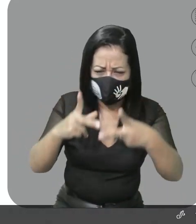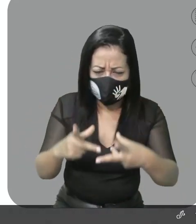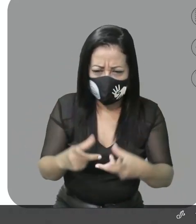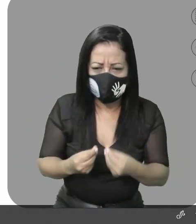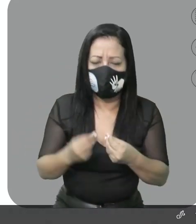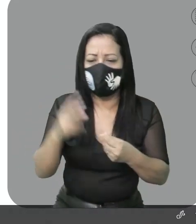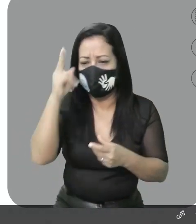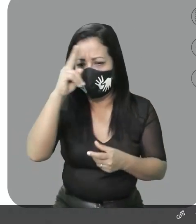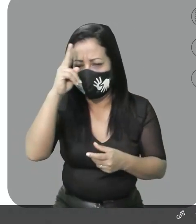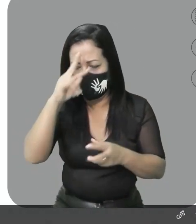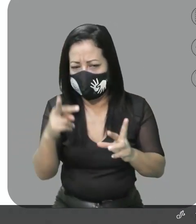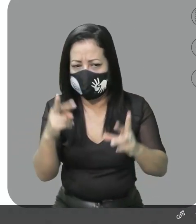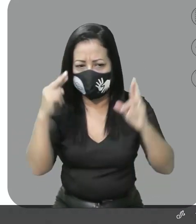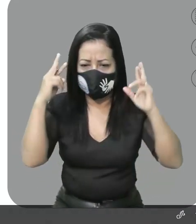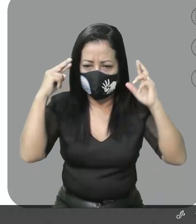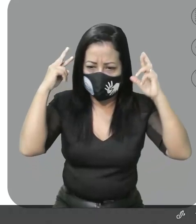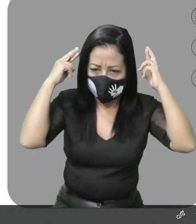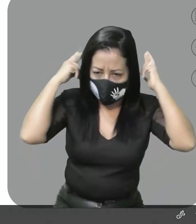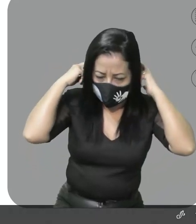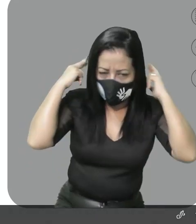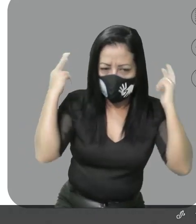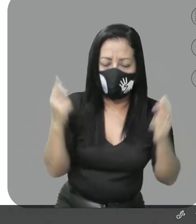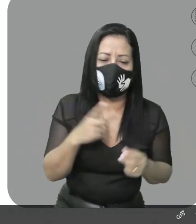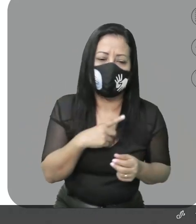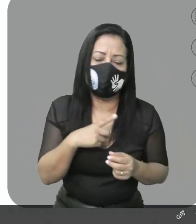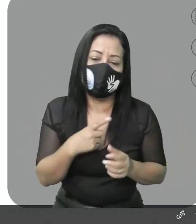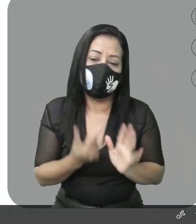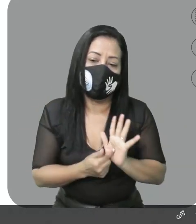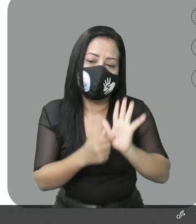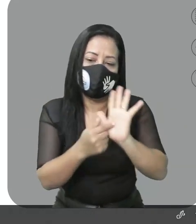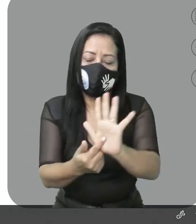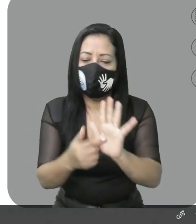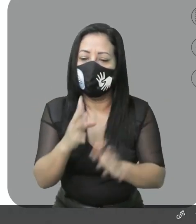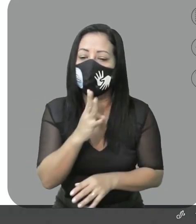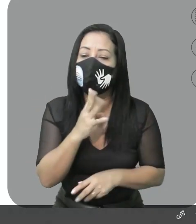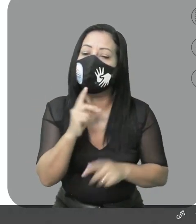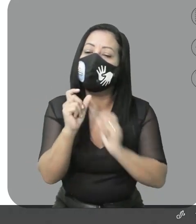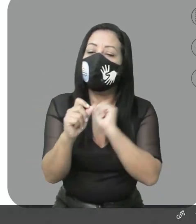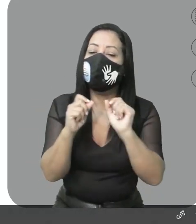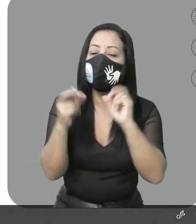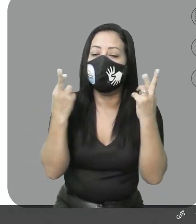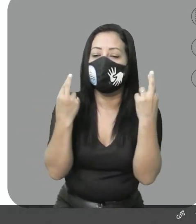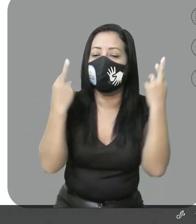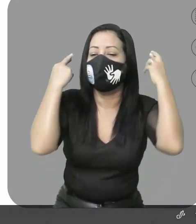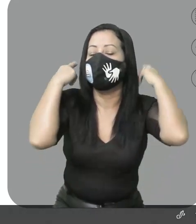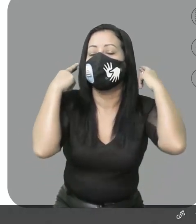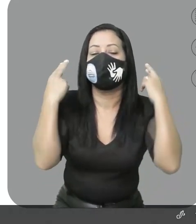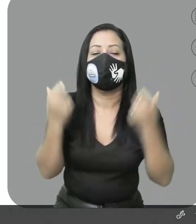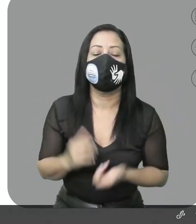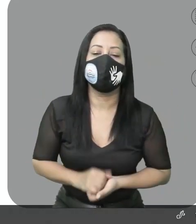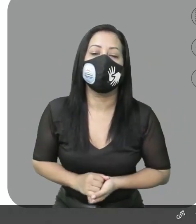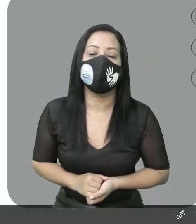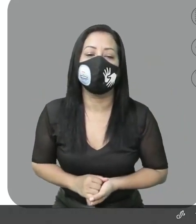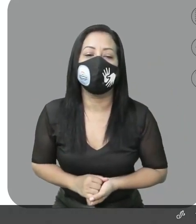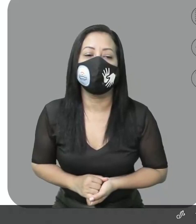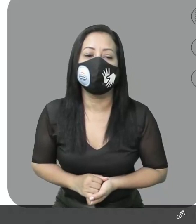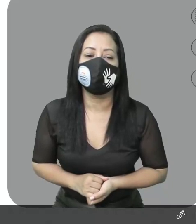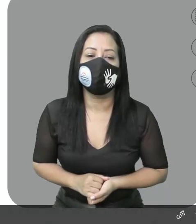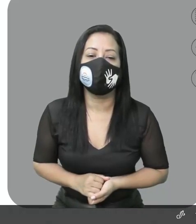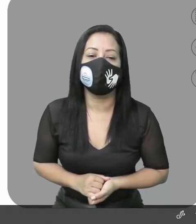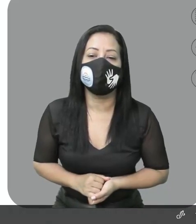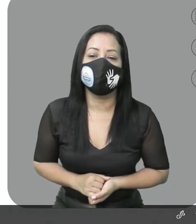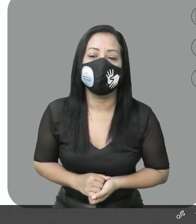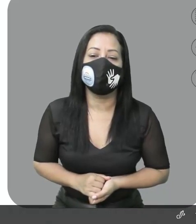aí, que trouxe um conhecimento do que era a Grécia naquele momento. A Grécia ela passa também